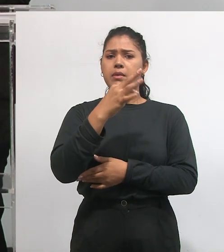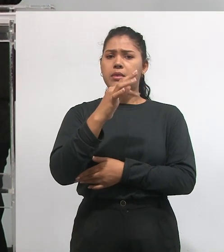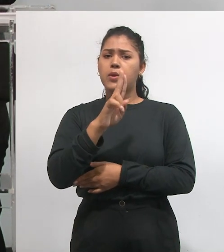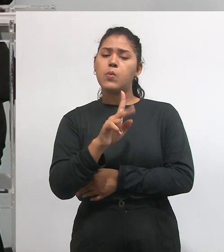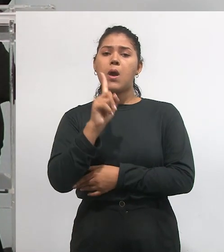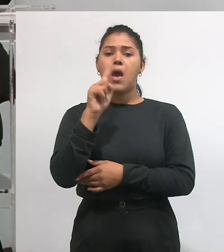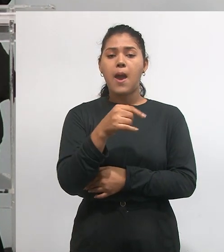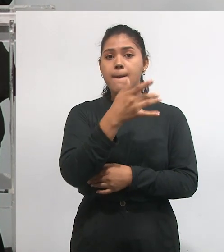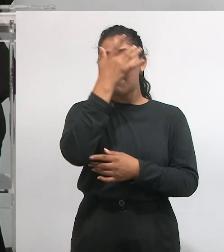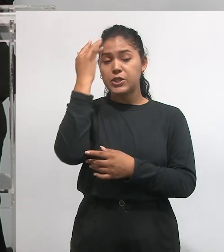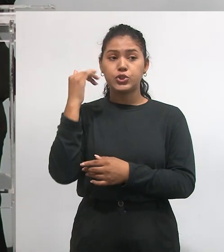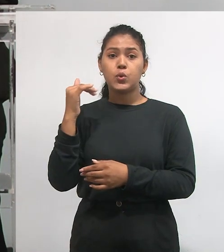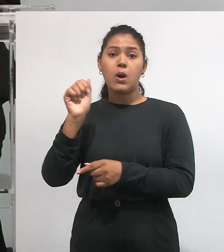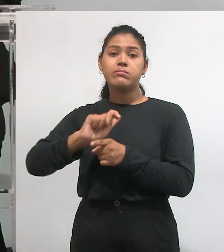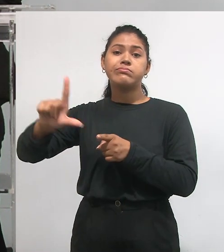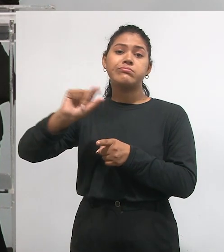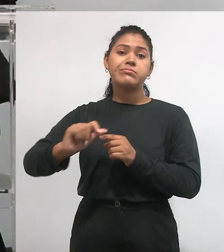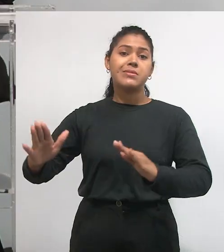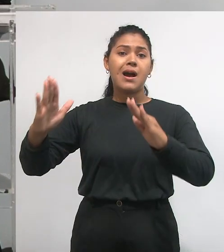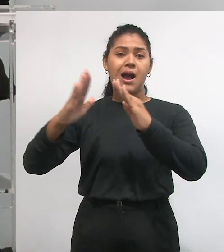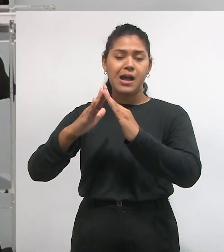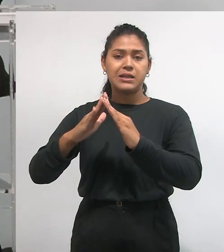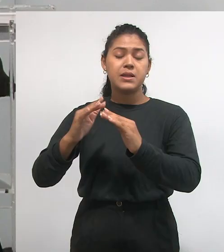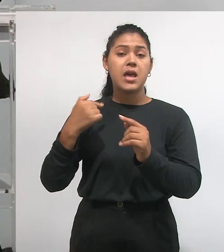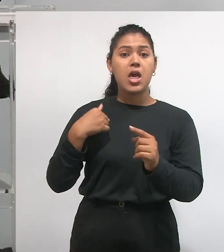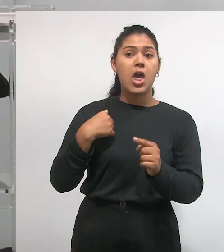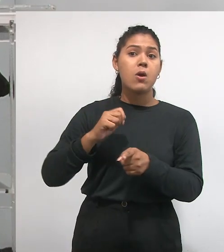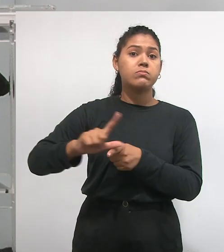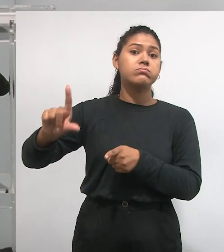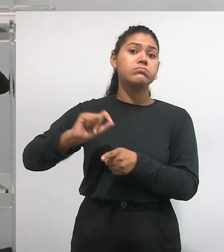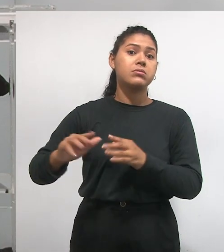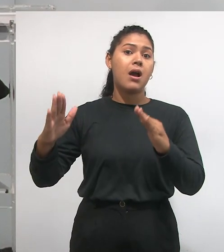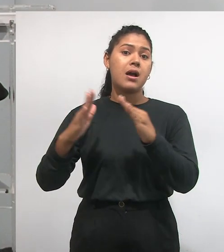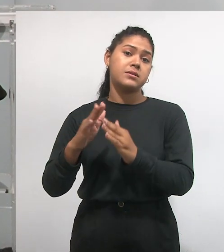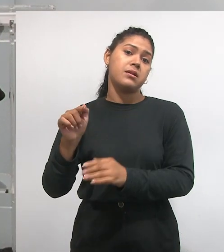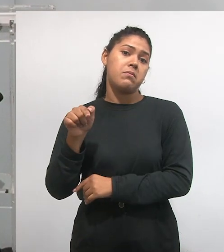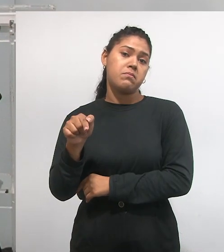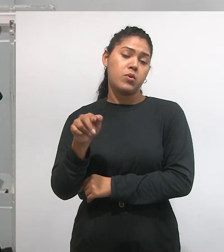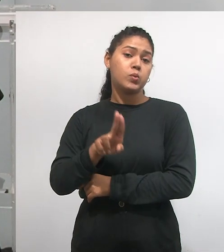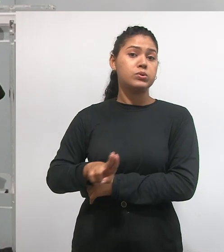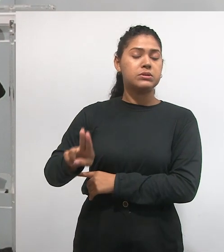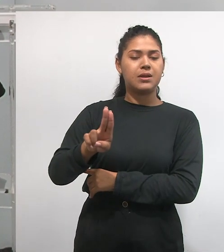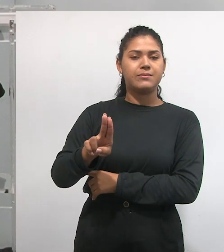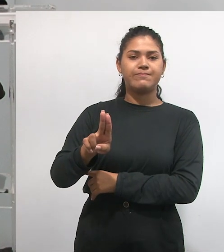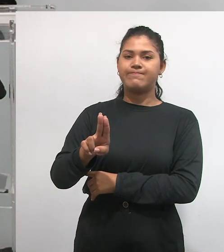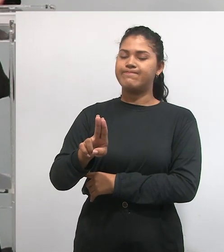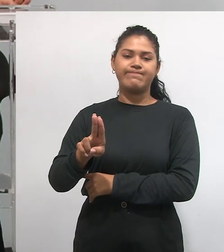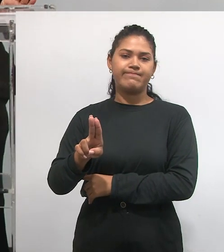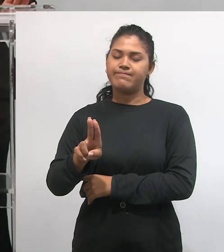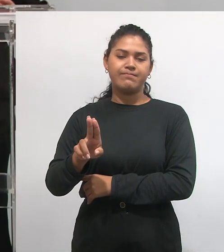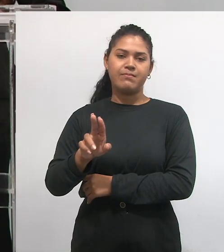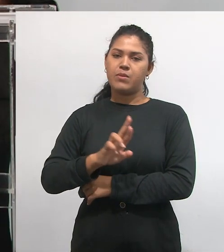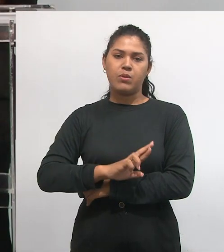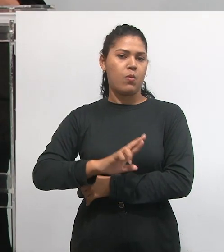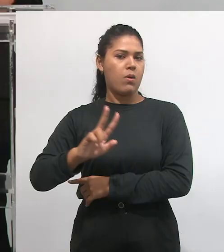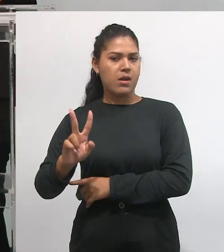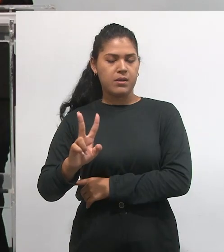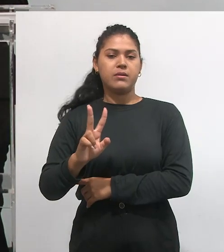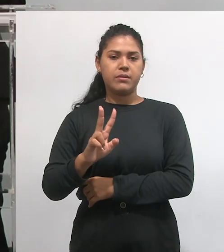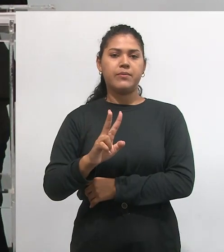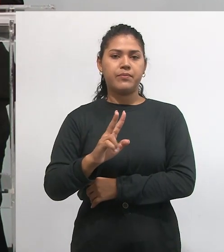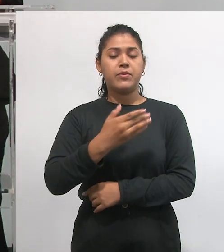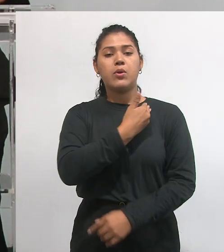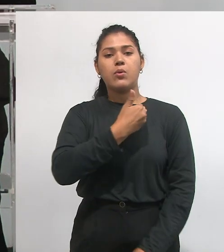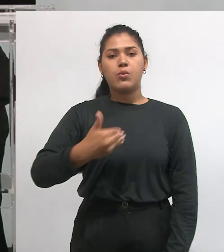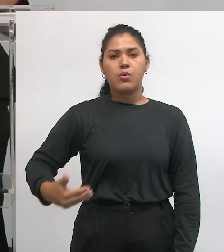do imóvel é o fulano, né? Porque eu aluguei o imóvel para ele, então ele está responsável. Negativo, o poder